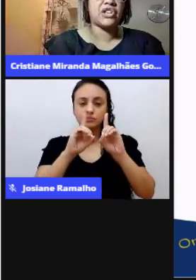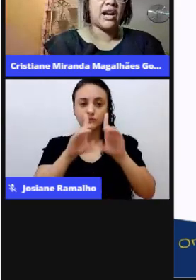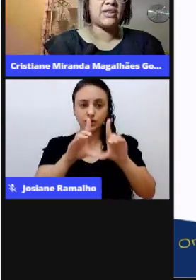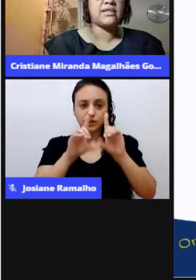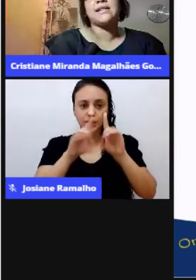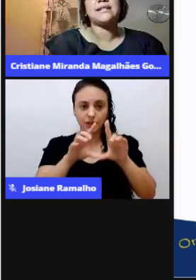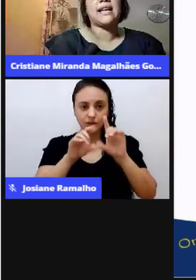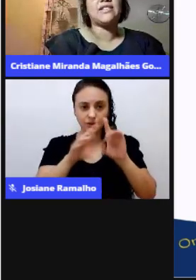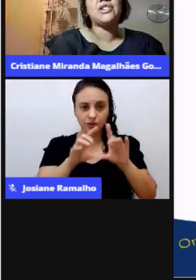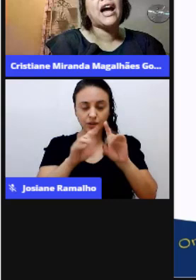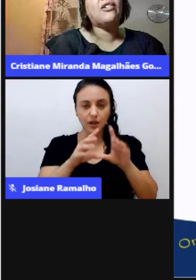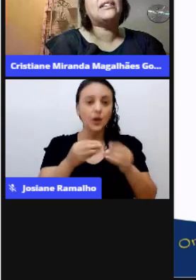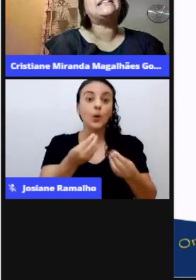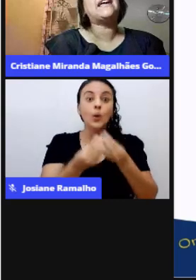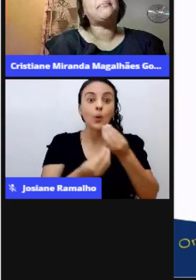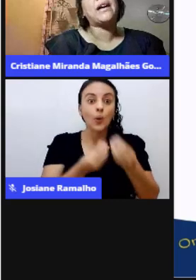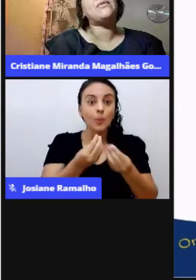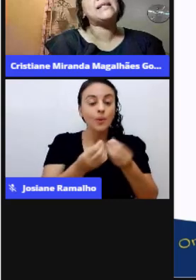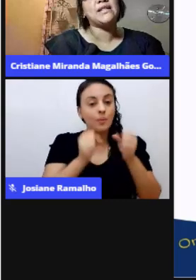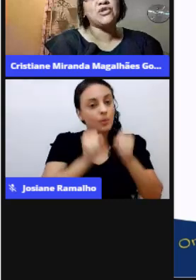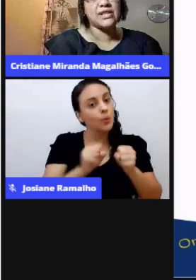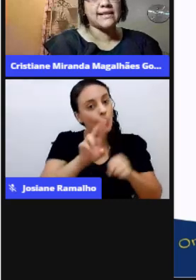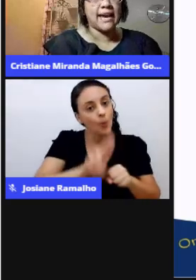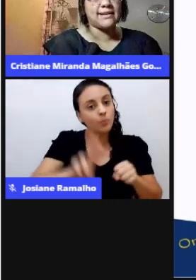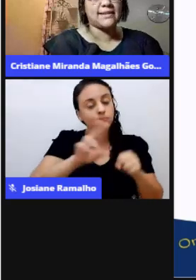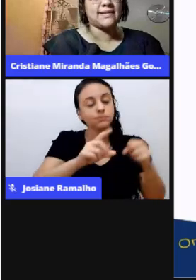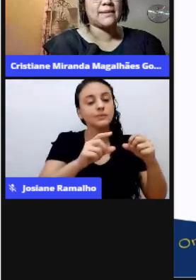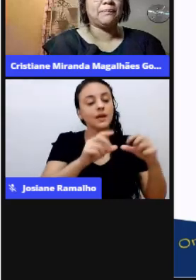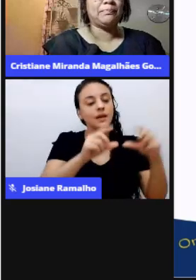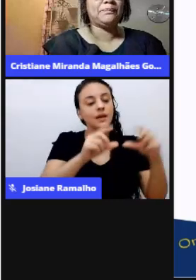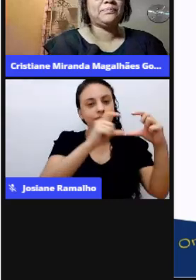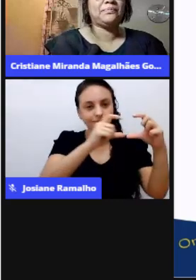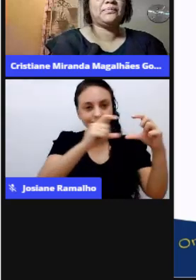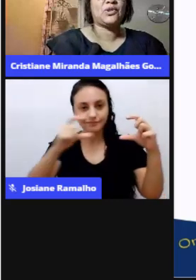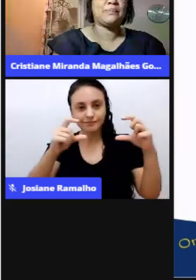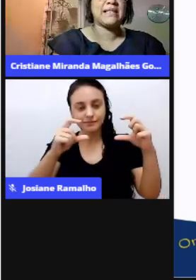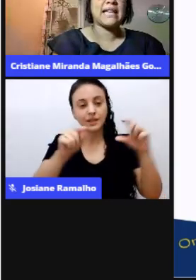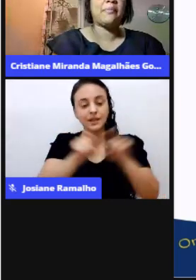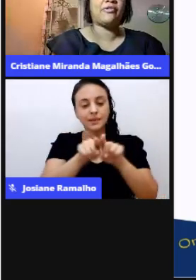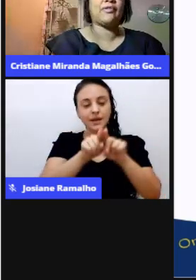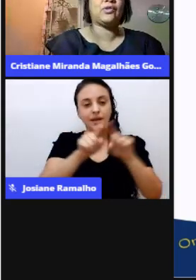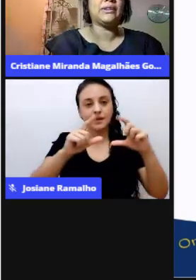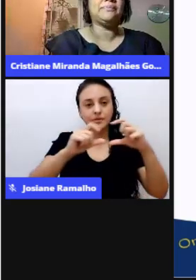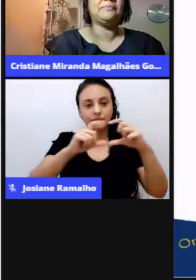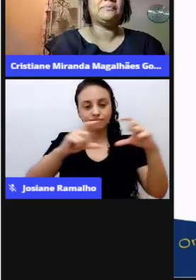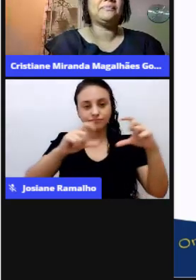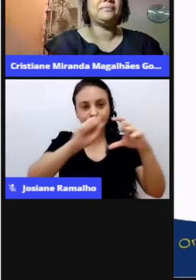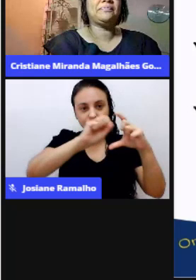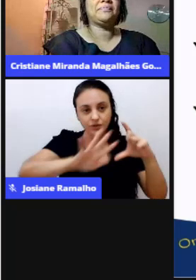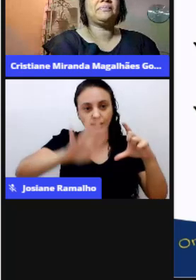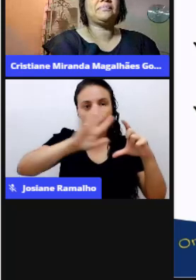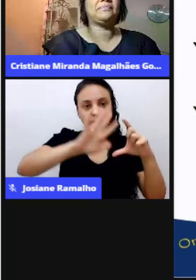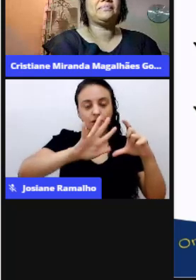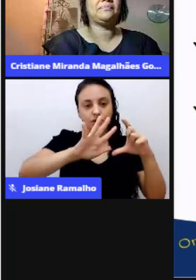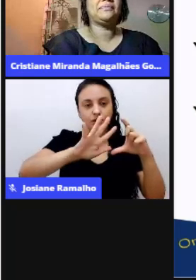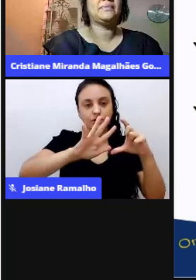e charges na sala de aula, né, para o ensino de ciências. Pode passar, por favor.